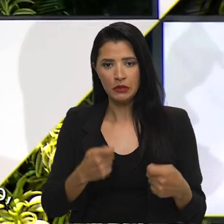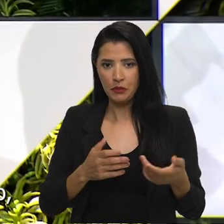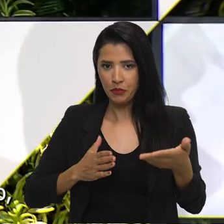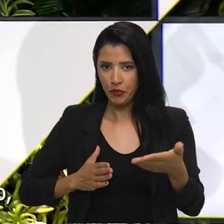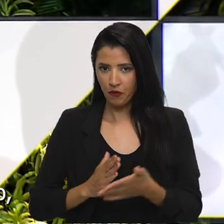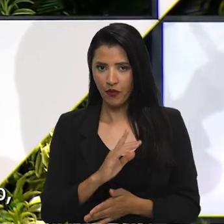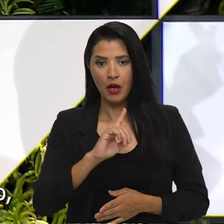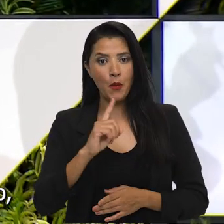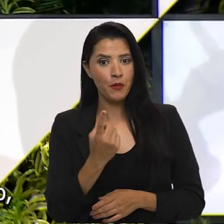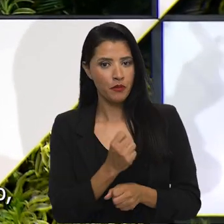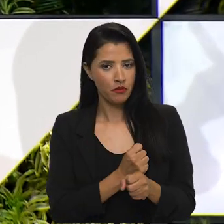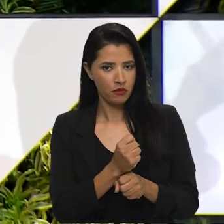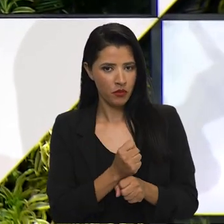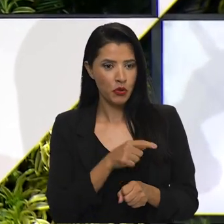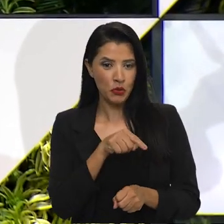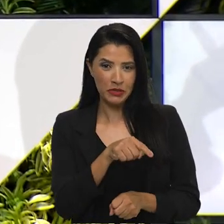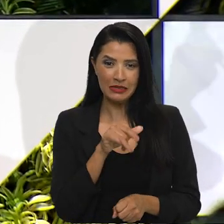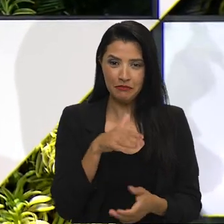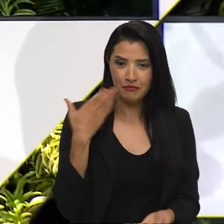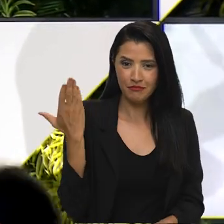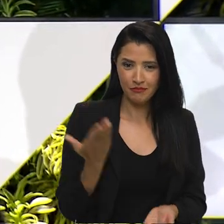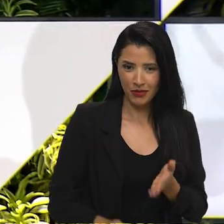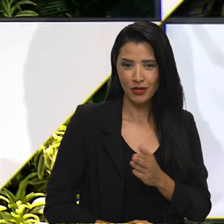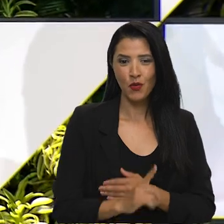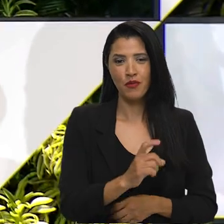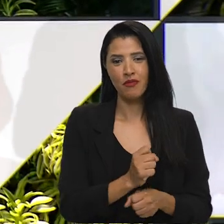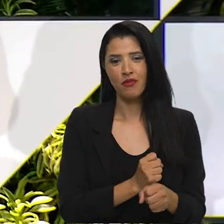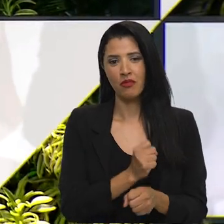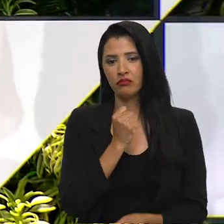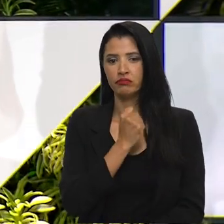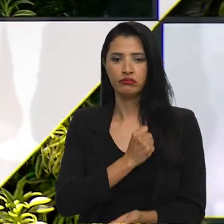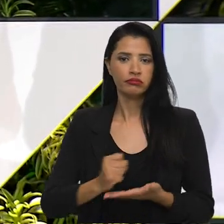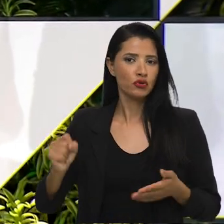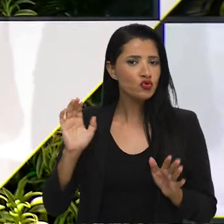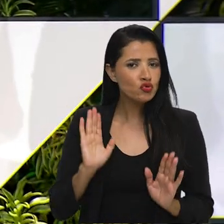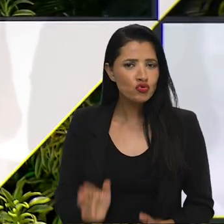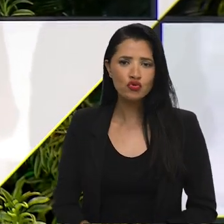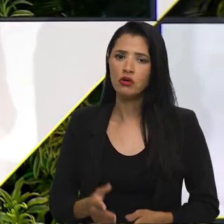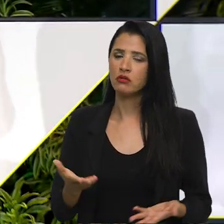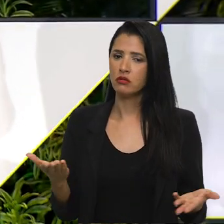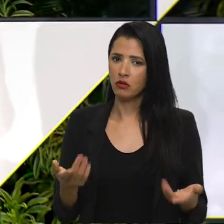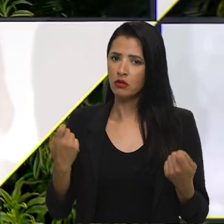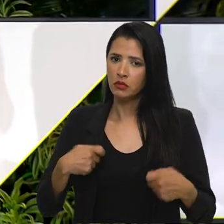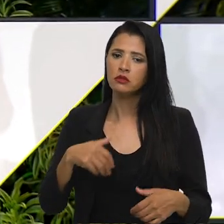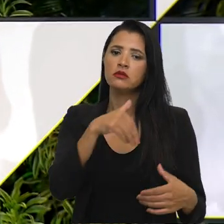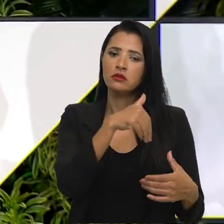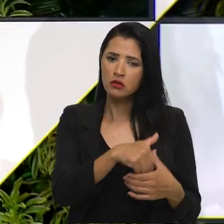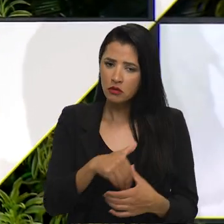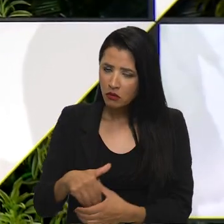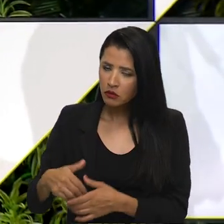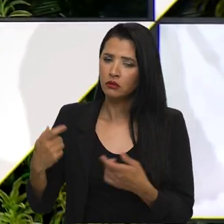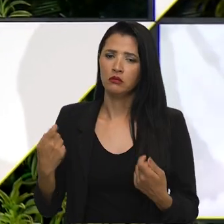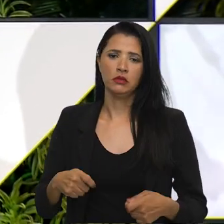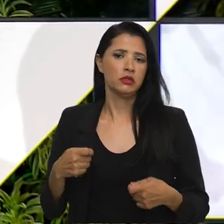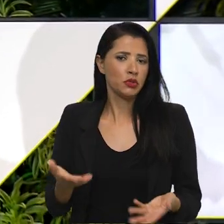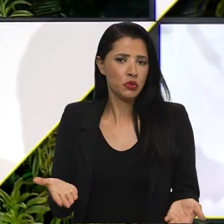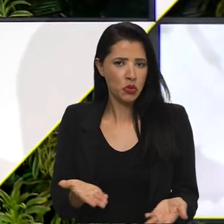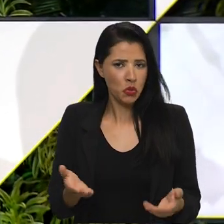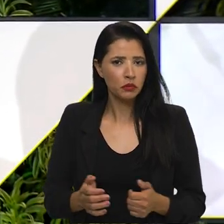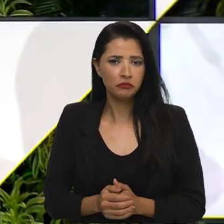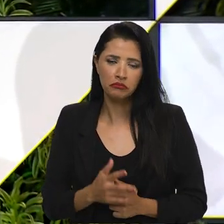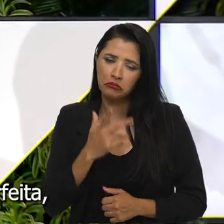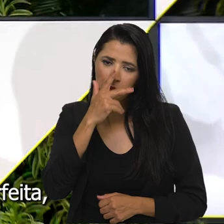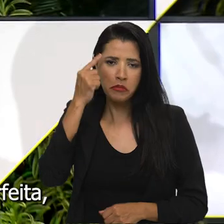que aprovar no primeiro ano. Se perder o primeiro ano, passou. É agora que tem que